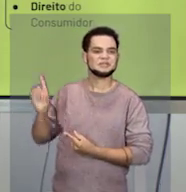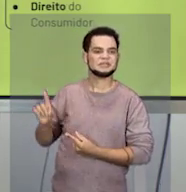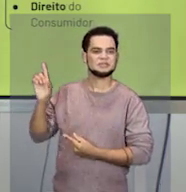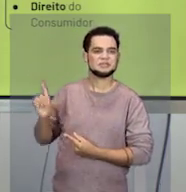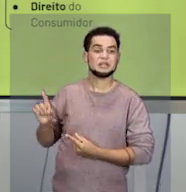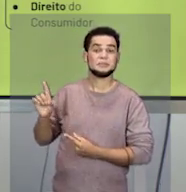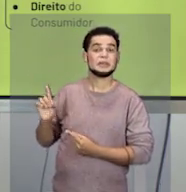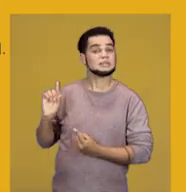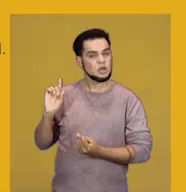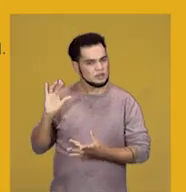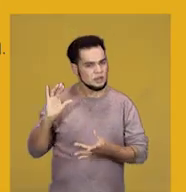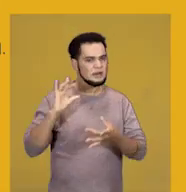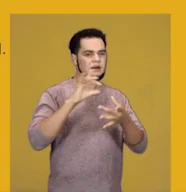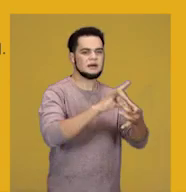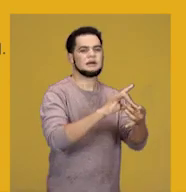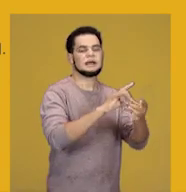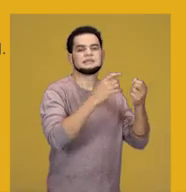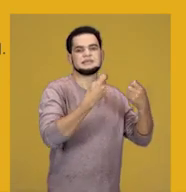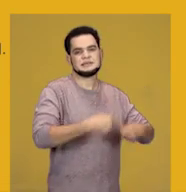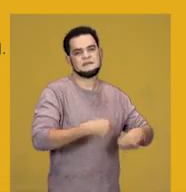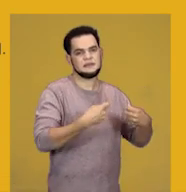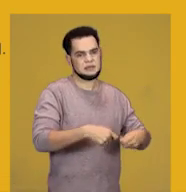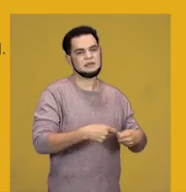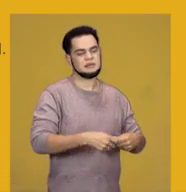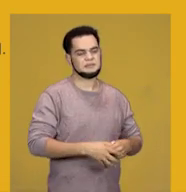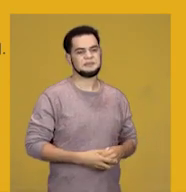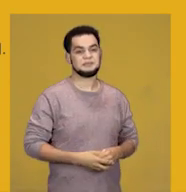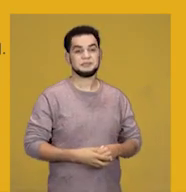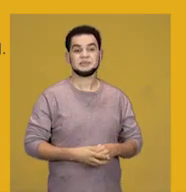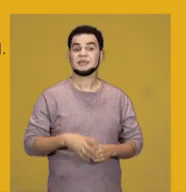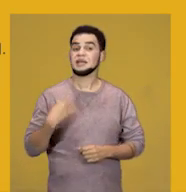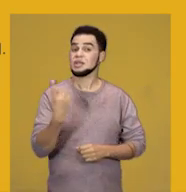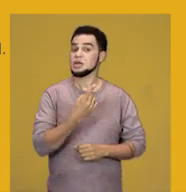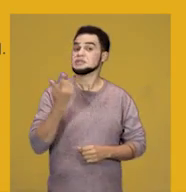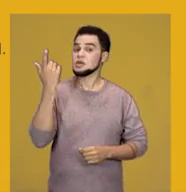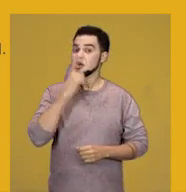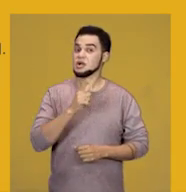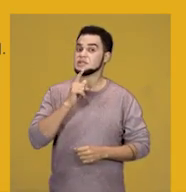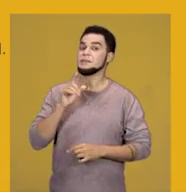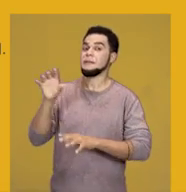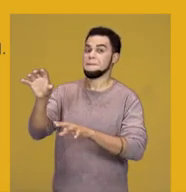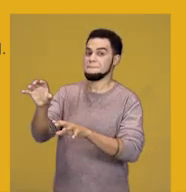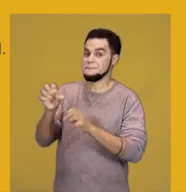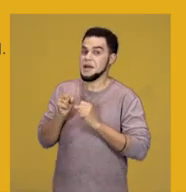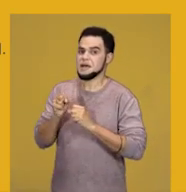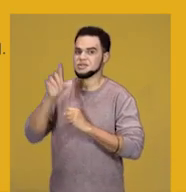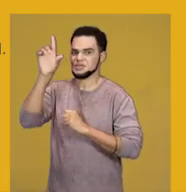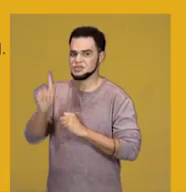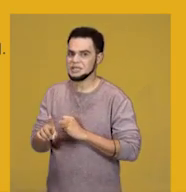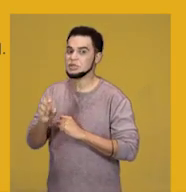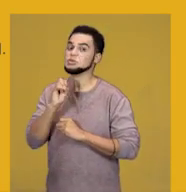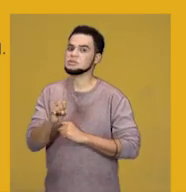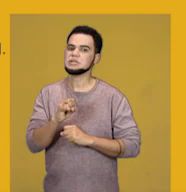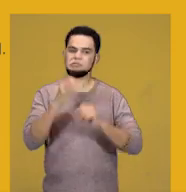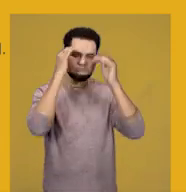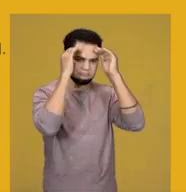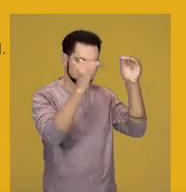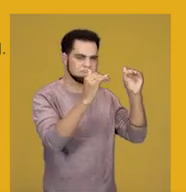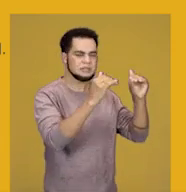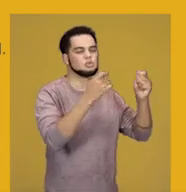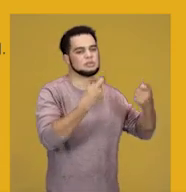a deveres. A gente só acessa esses direitos aqui a partir do momento que a gente cumpre determinados deveres,